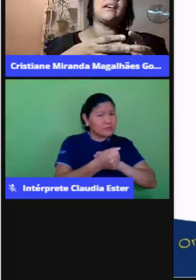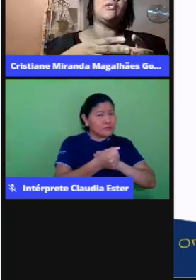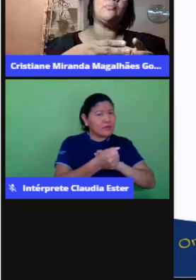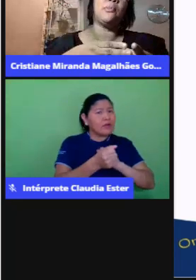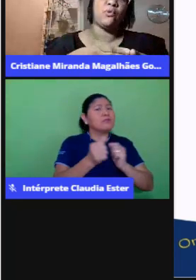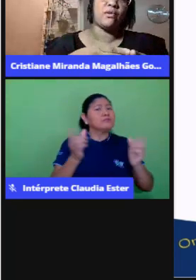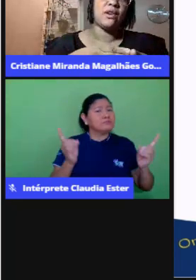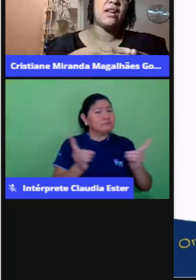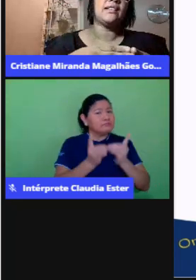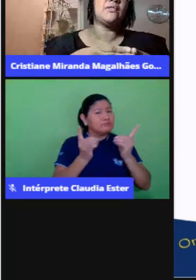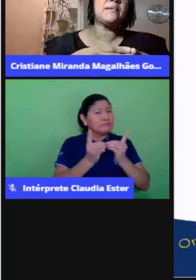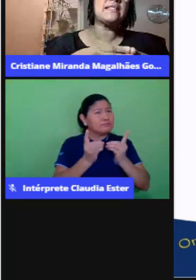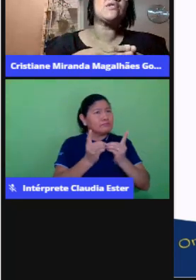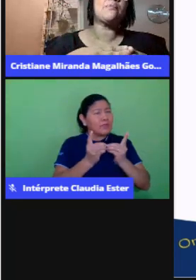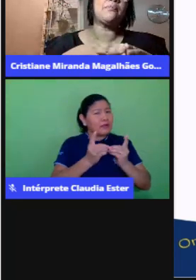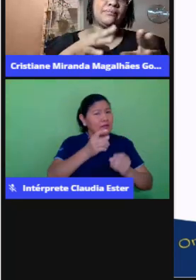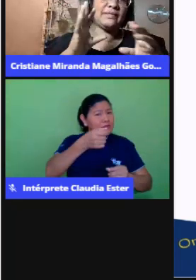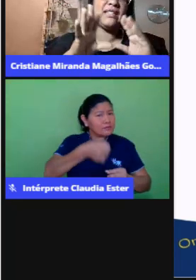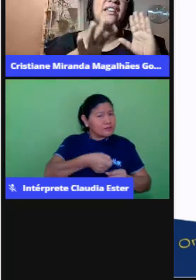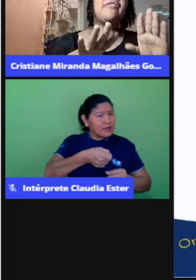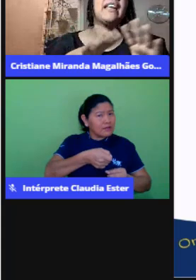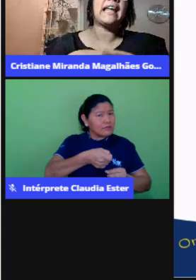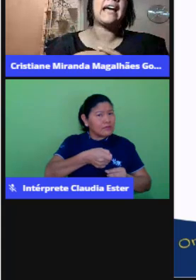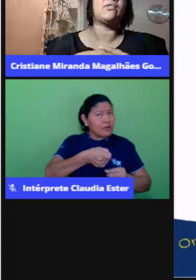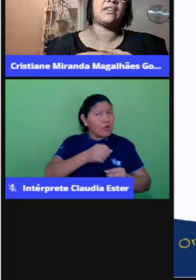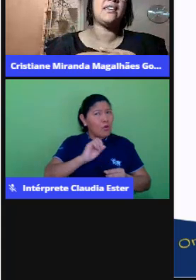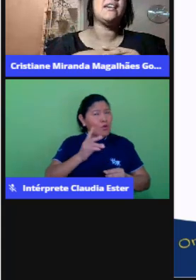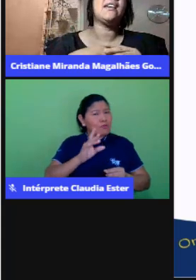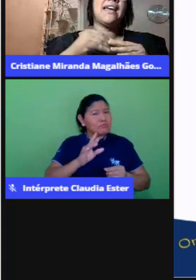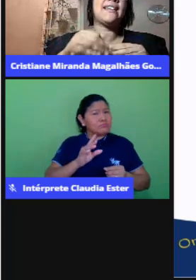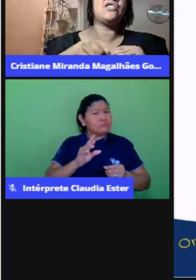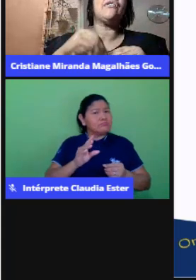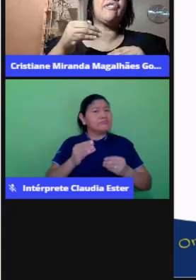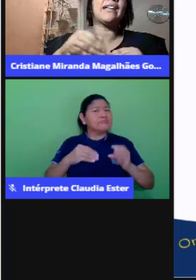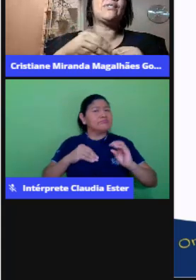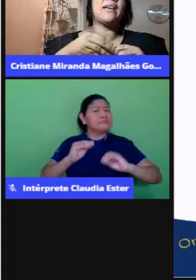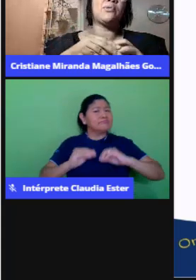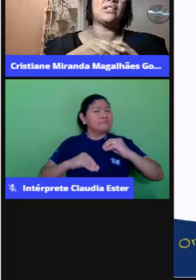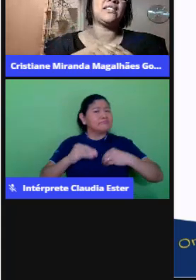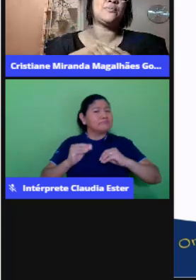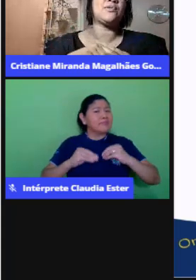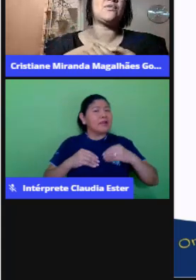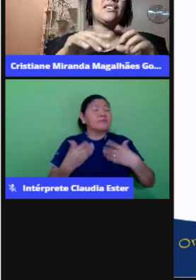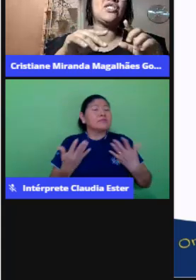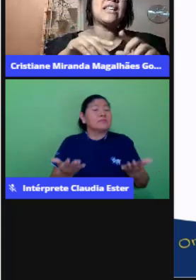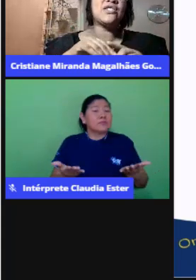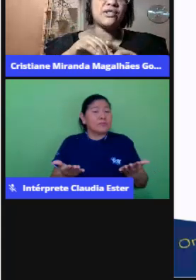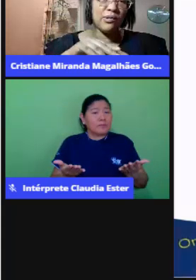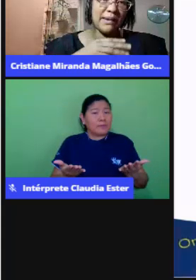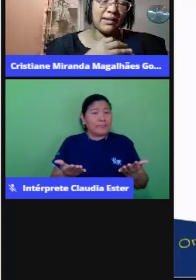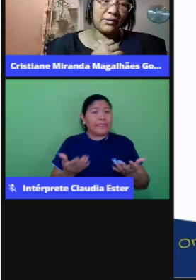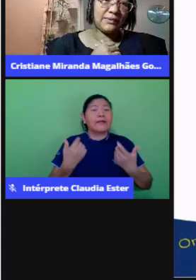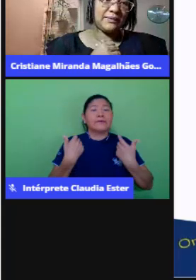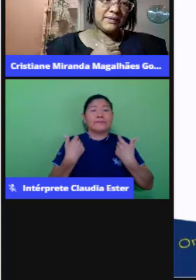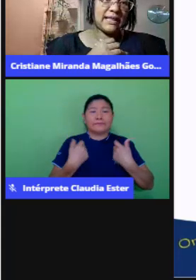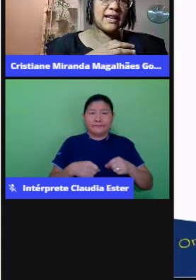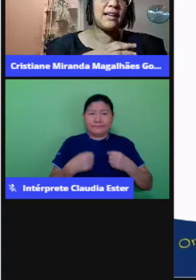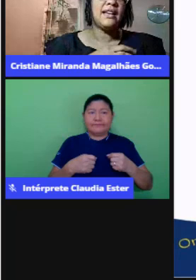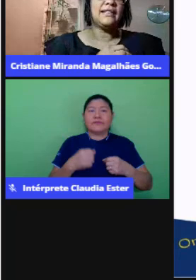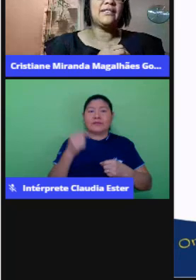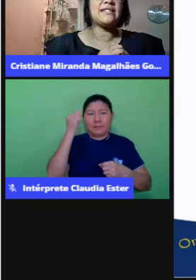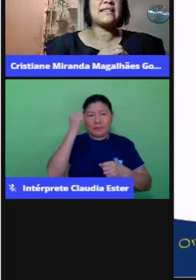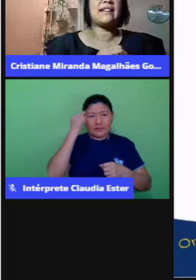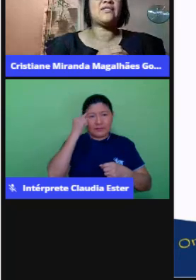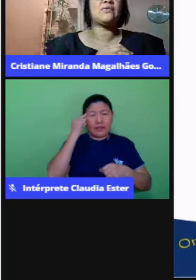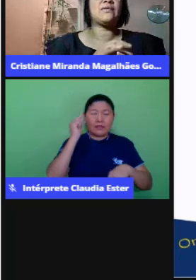se eu não estou pegando pouco. Então, eu preciso nivelar o que, de fato, é importante para o estudante neste momento.